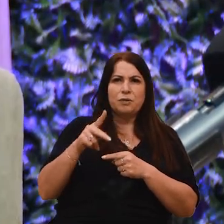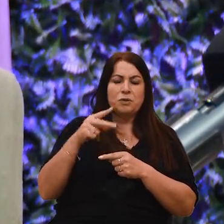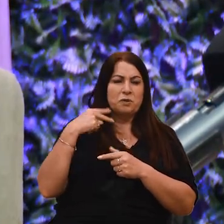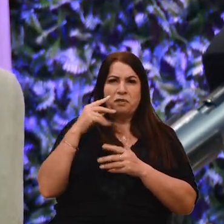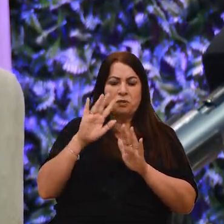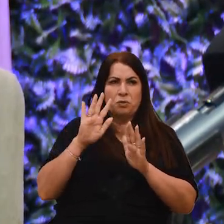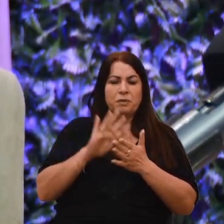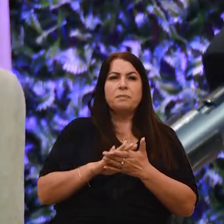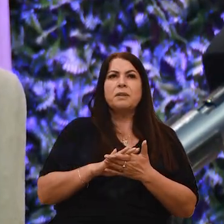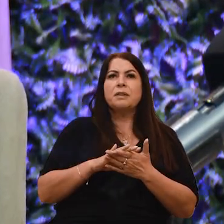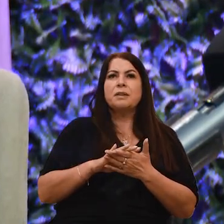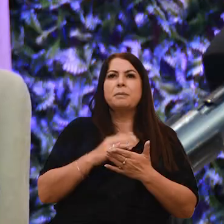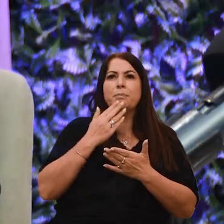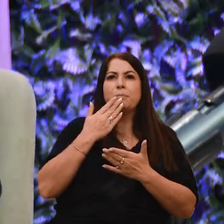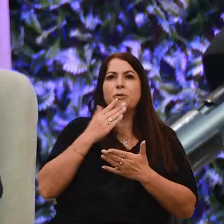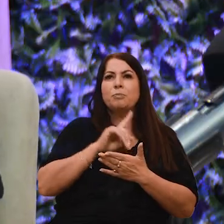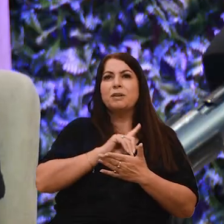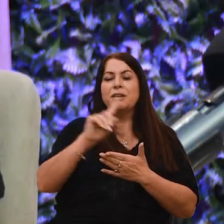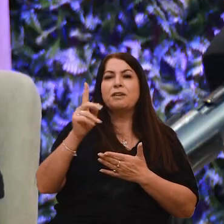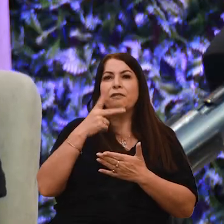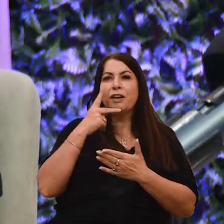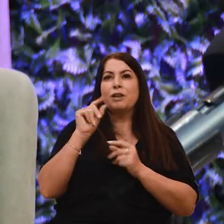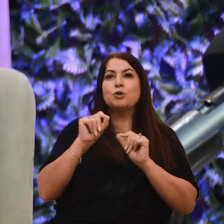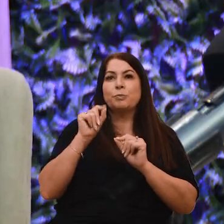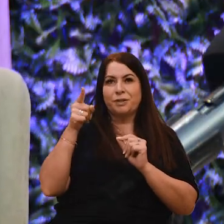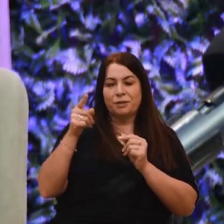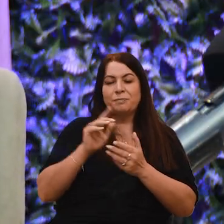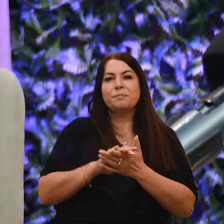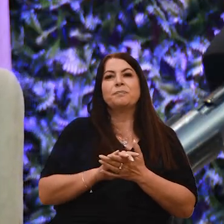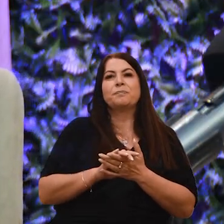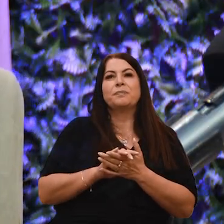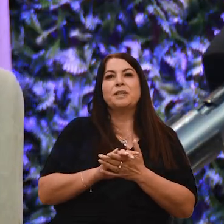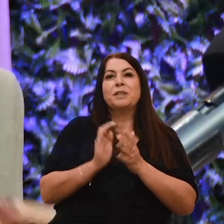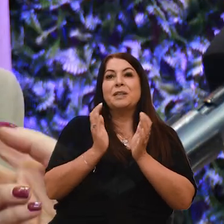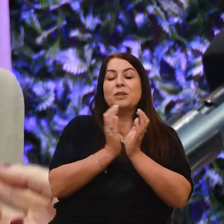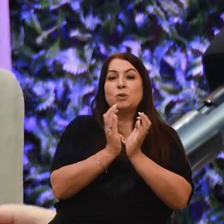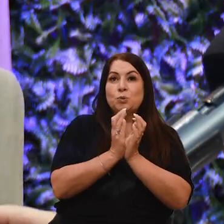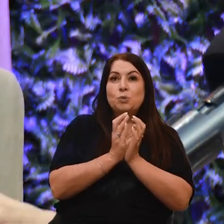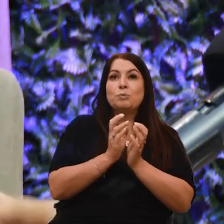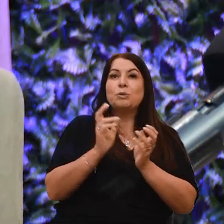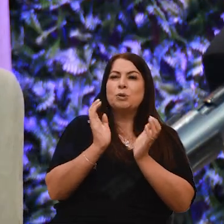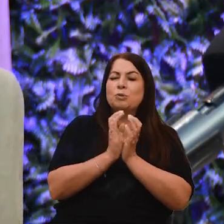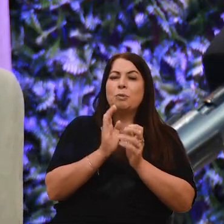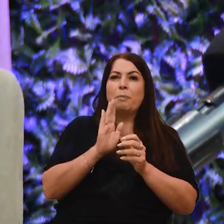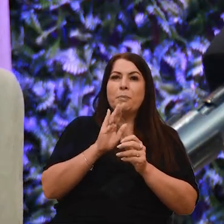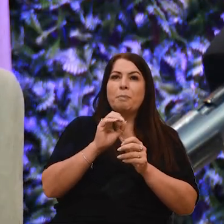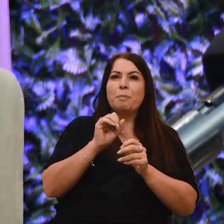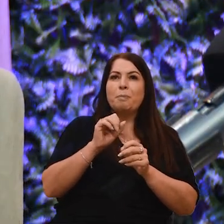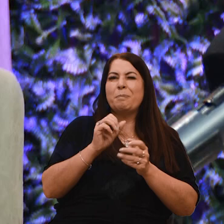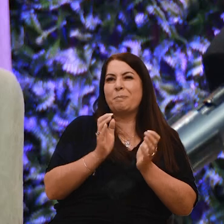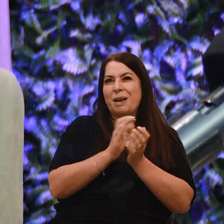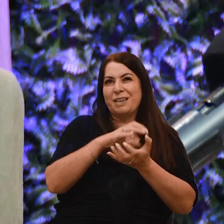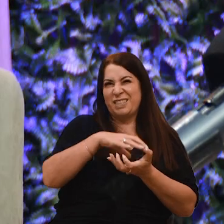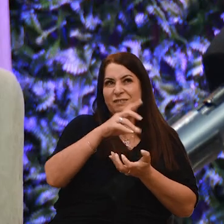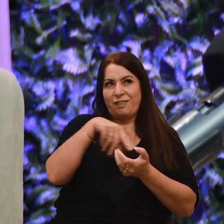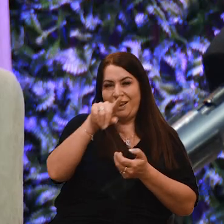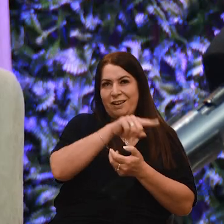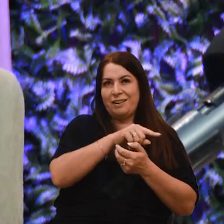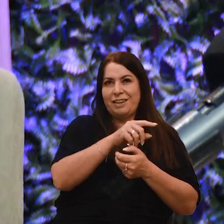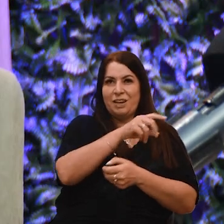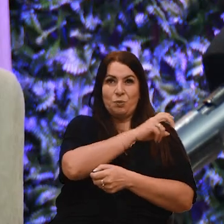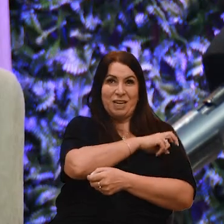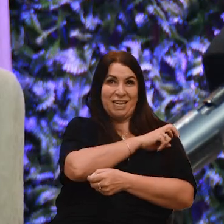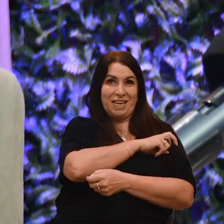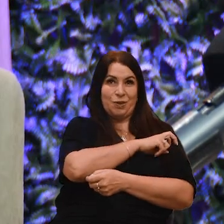vereadora, ela me pediu para ir lá falar sobre isso na turma. E a turma mais velha da escola era o 5º ano, porque